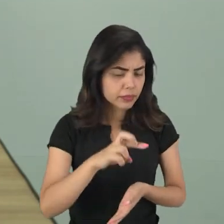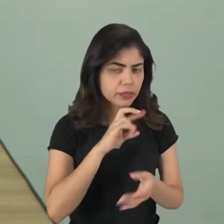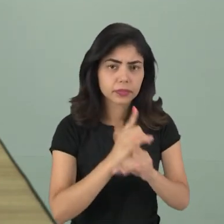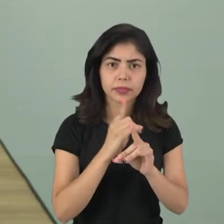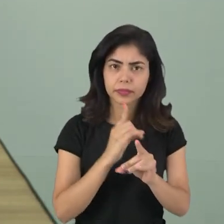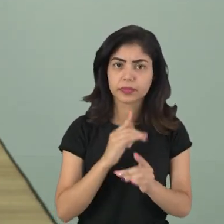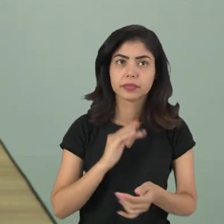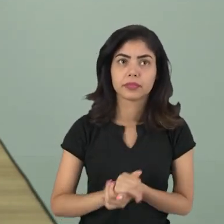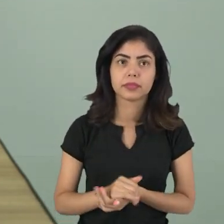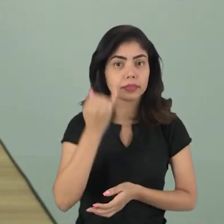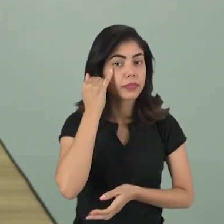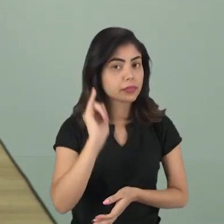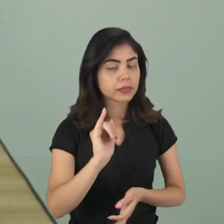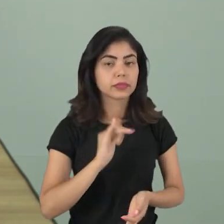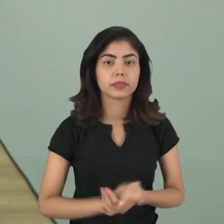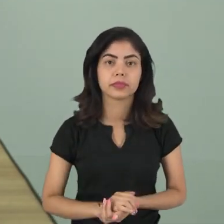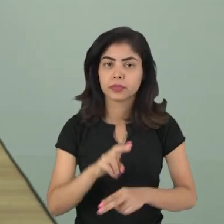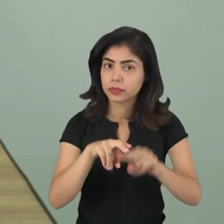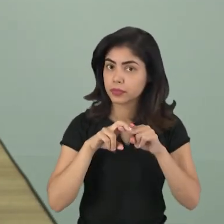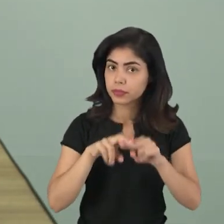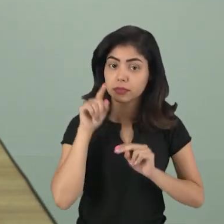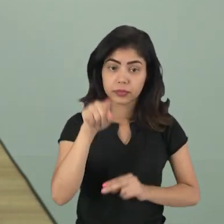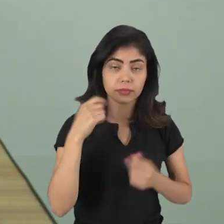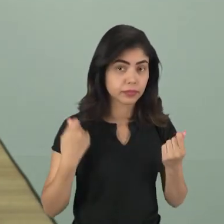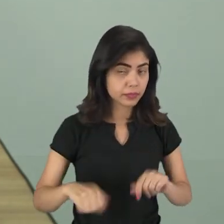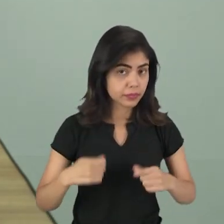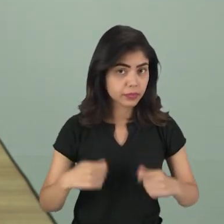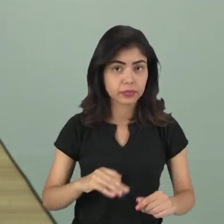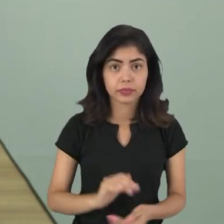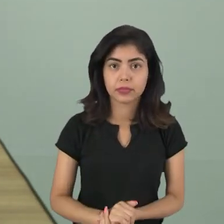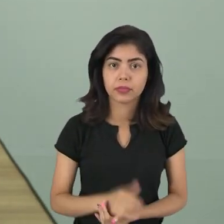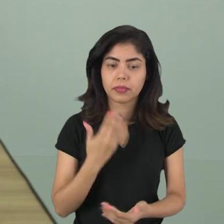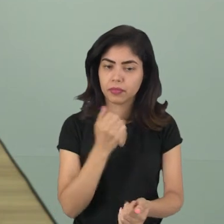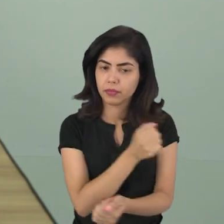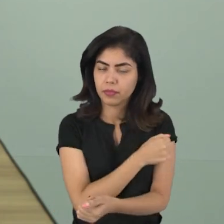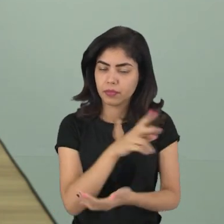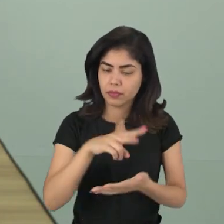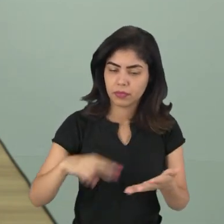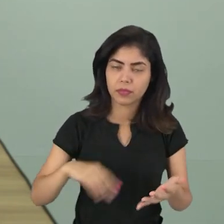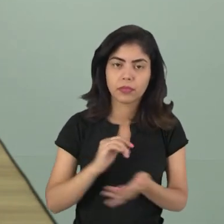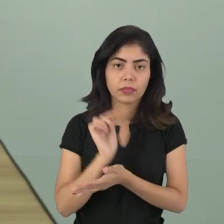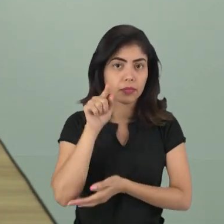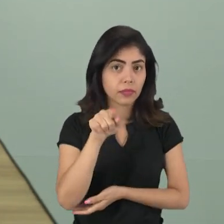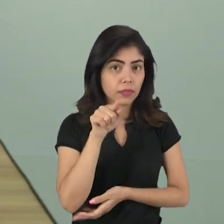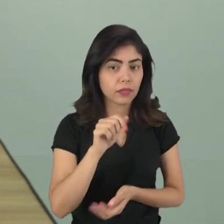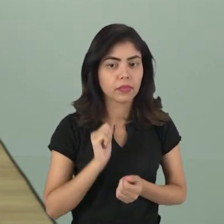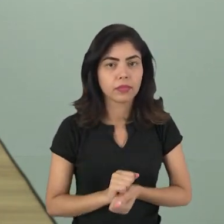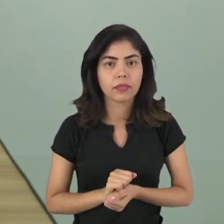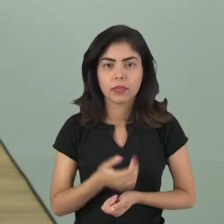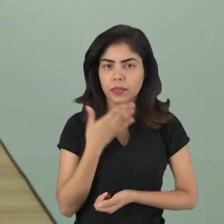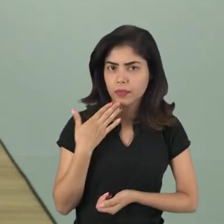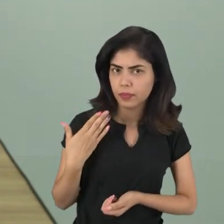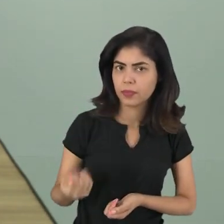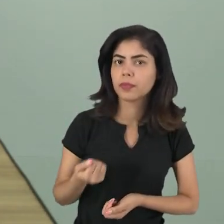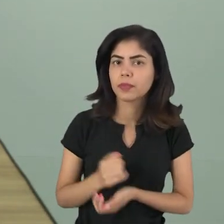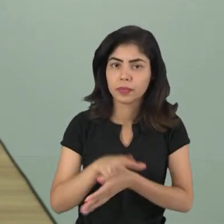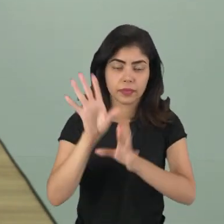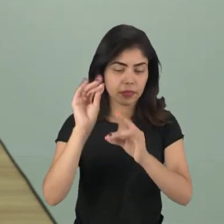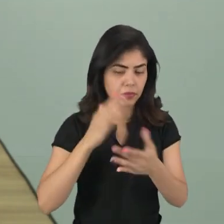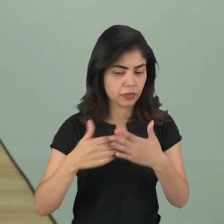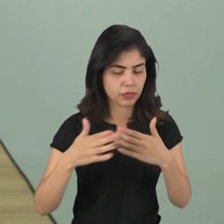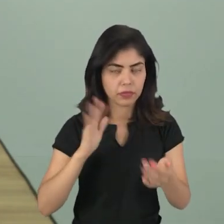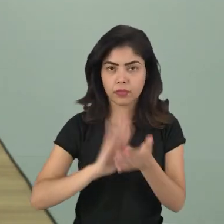está falando do descobrimento do Brasil. Então, nós descartamos essas alternativas